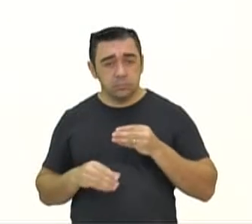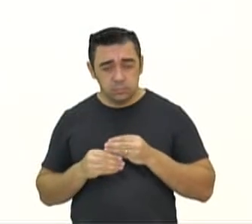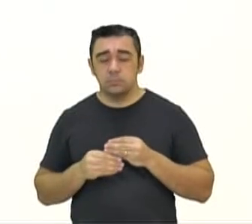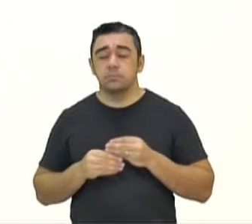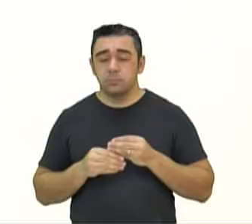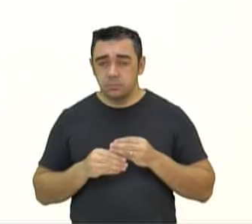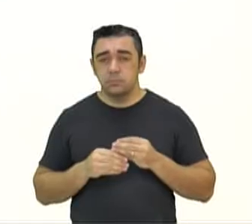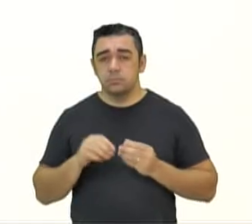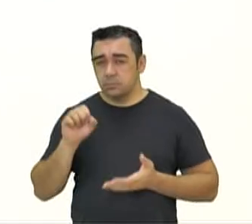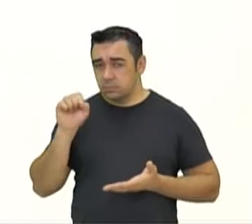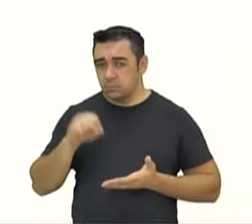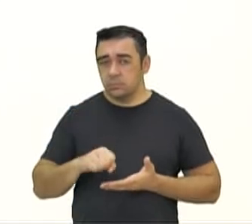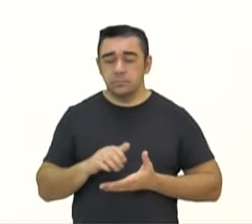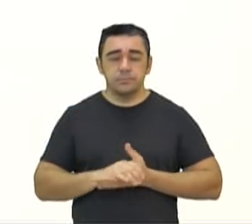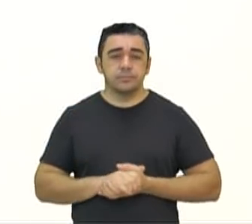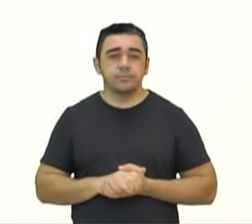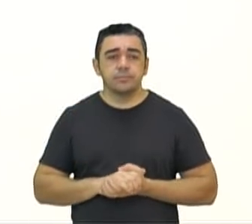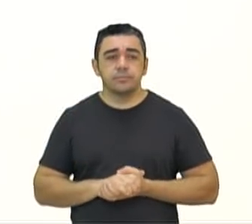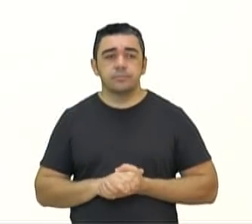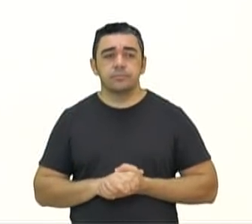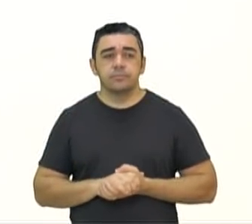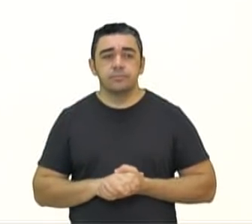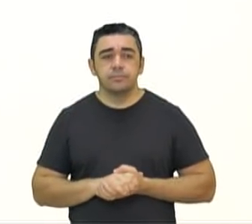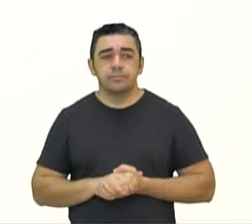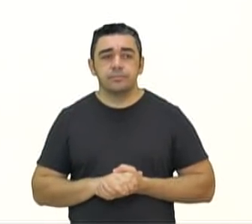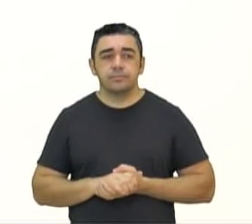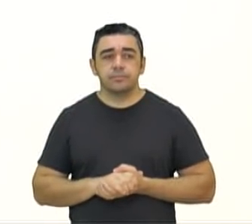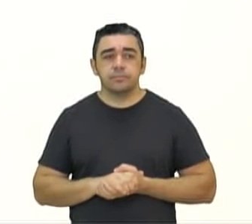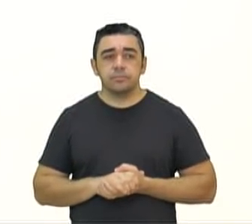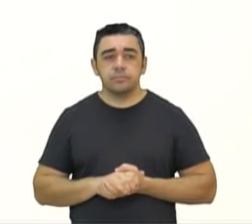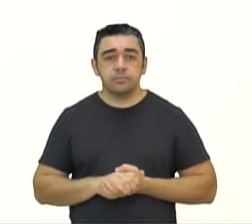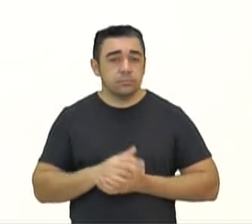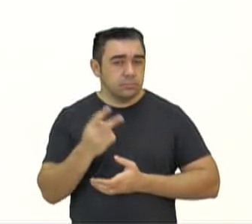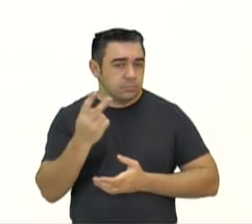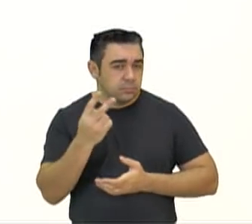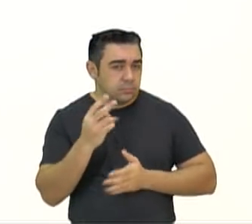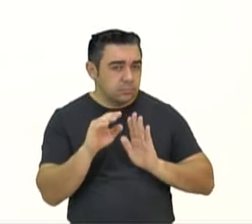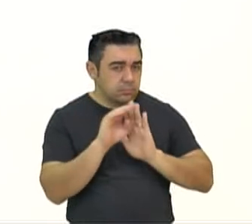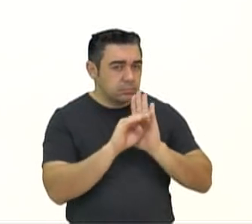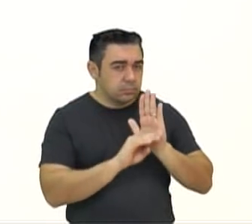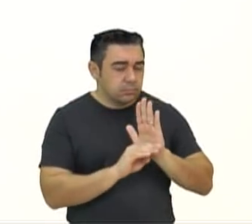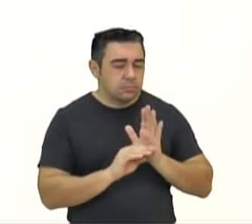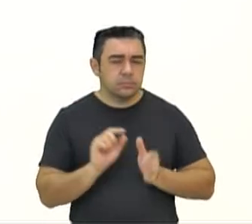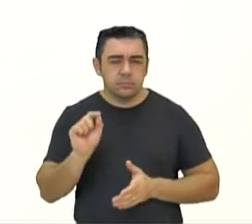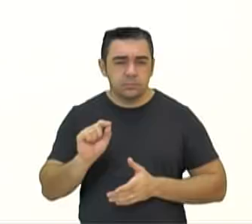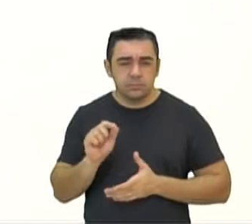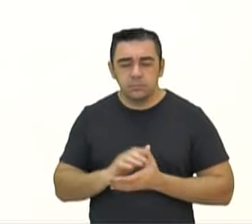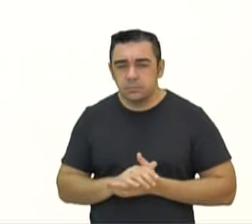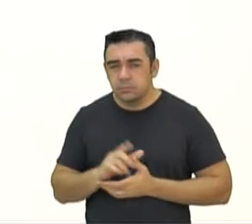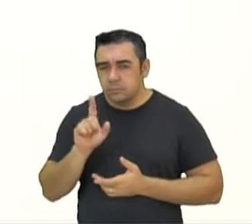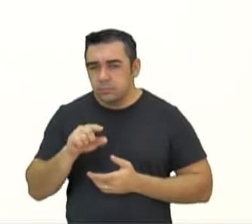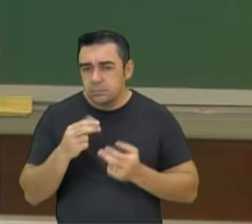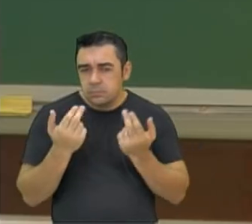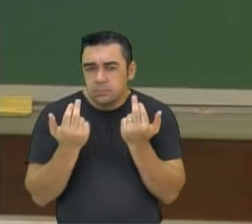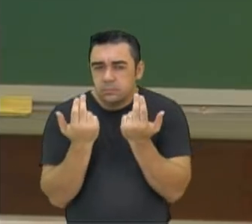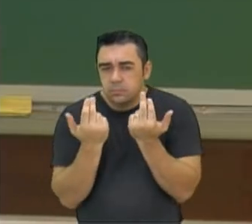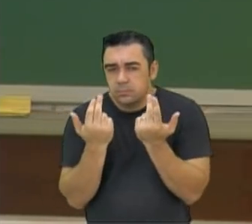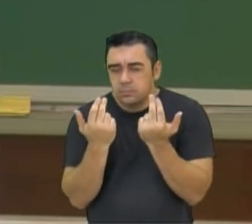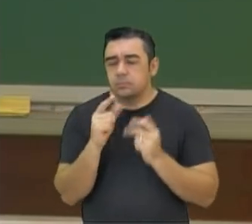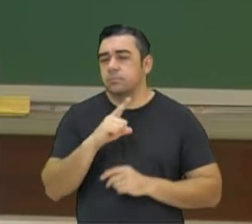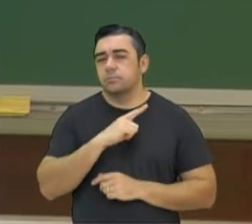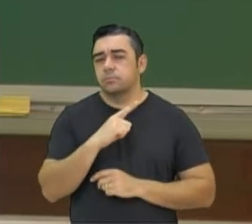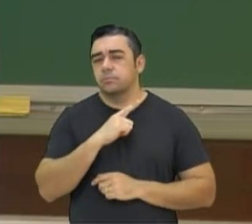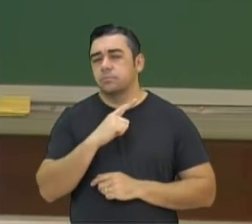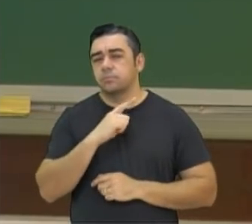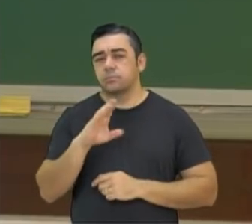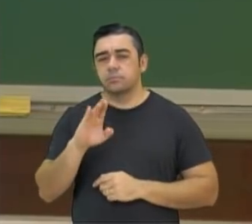binômio complementar. Temos uma segunda propriedade, que é a igualdade de binômios.